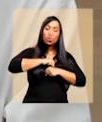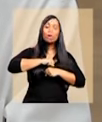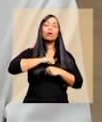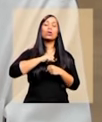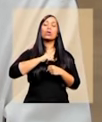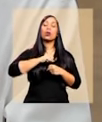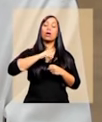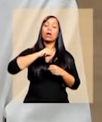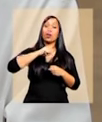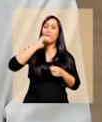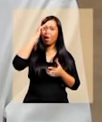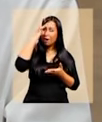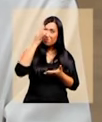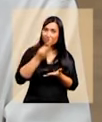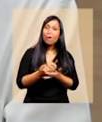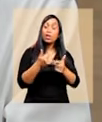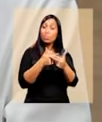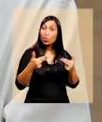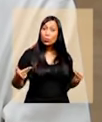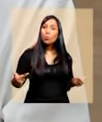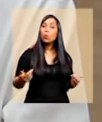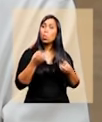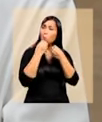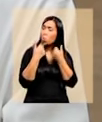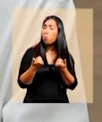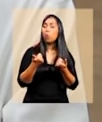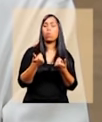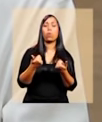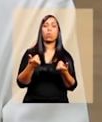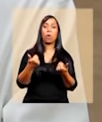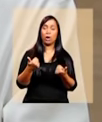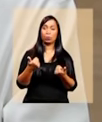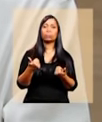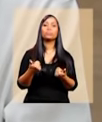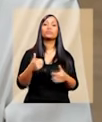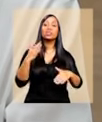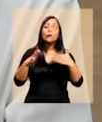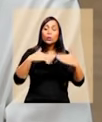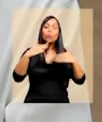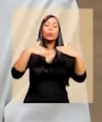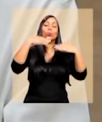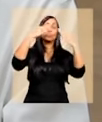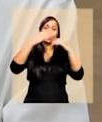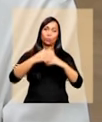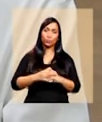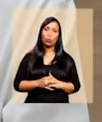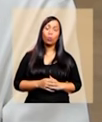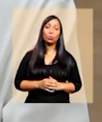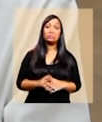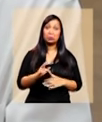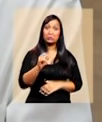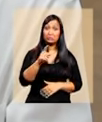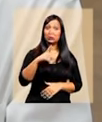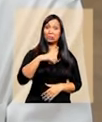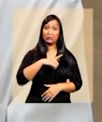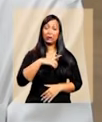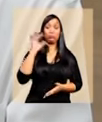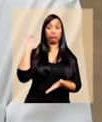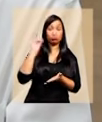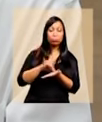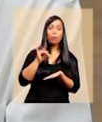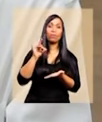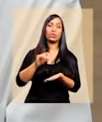A fé é algo realizador, que constrói. E quando você tem